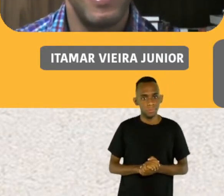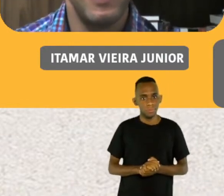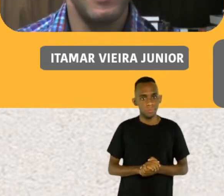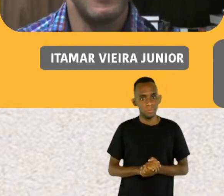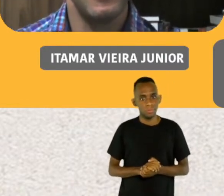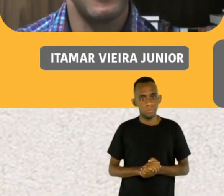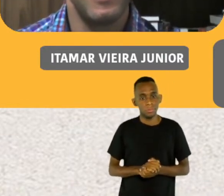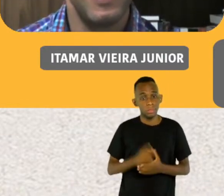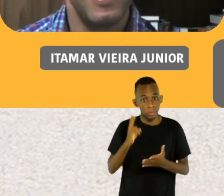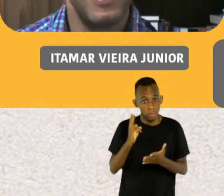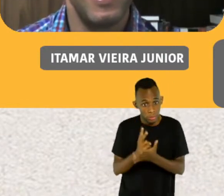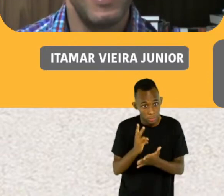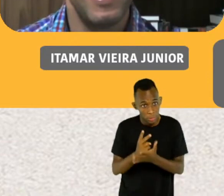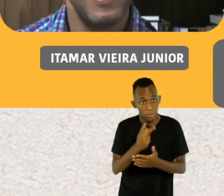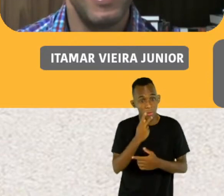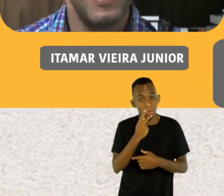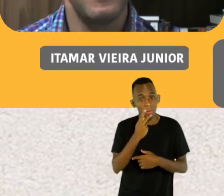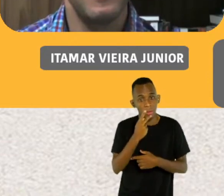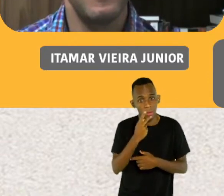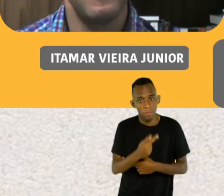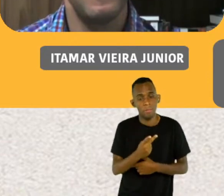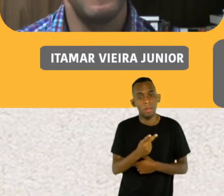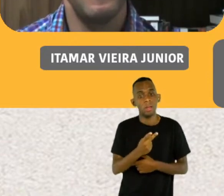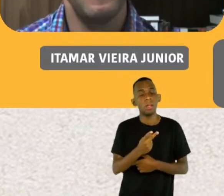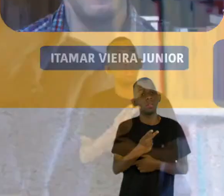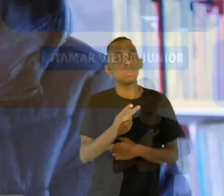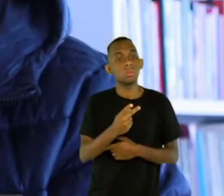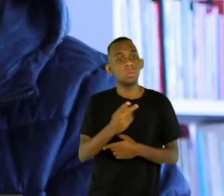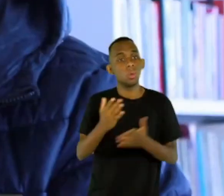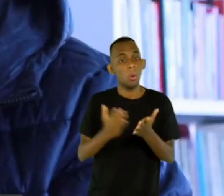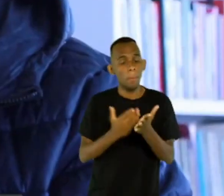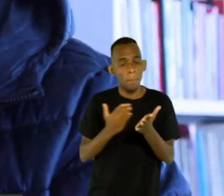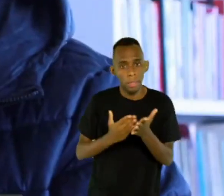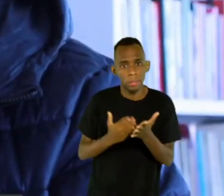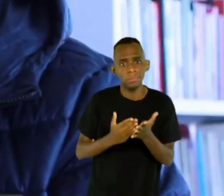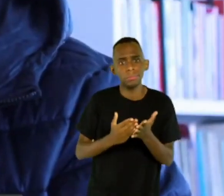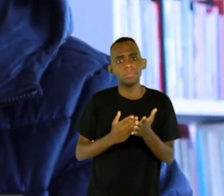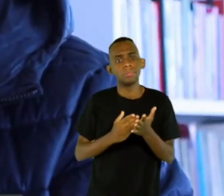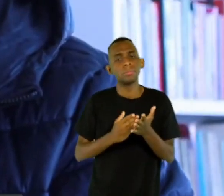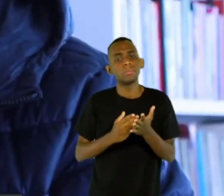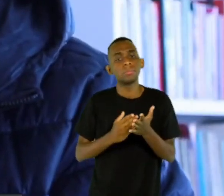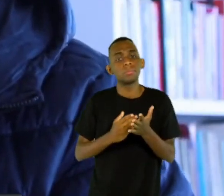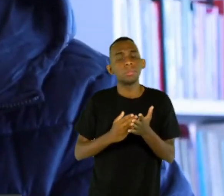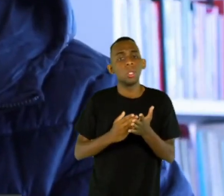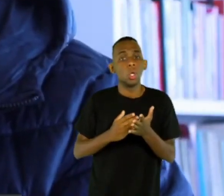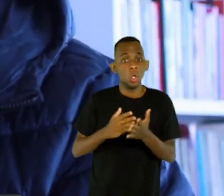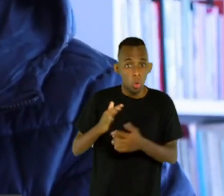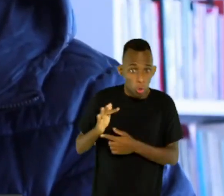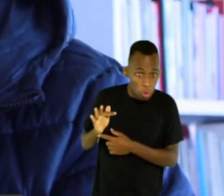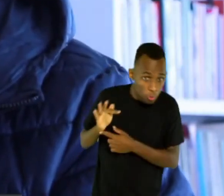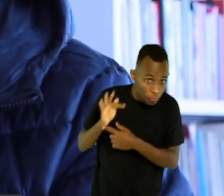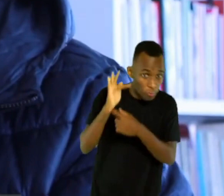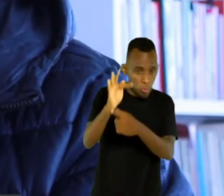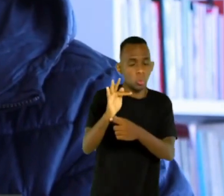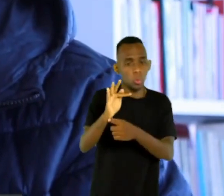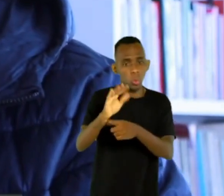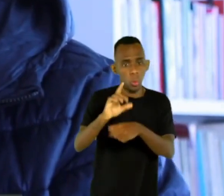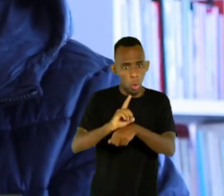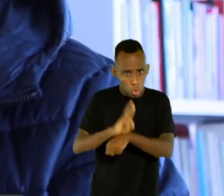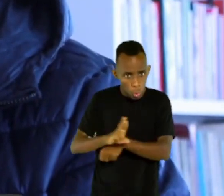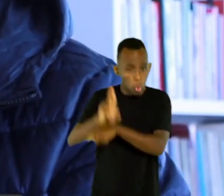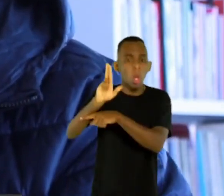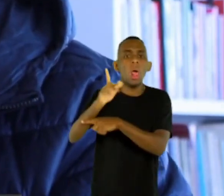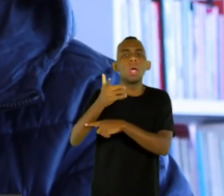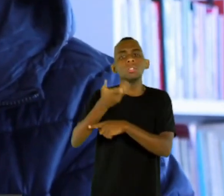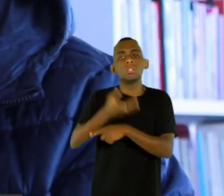faço isso, a importância do Torturado. Tá? O Torturado, no futuro, vai ser reconhecido,